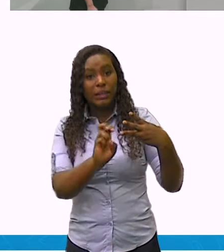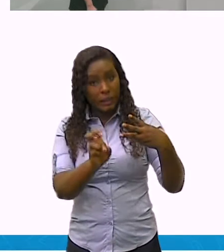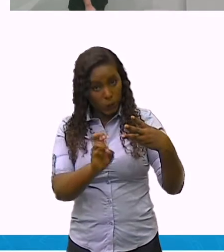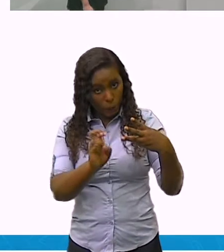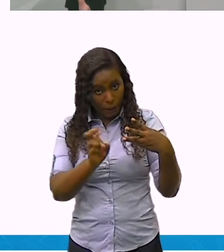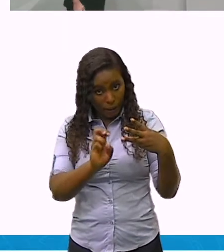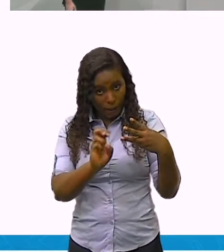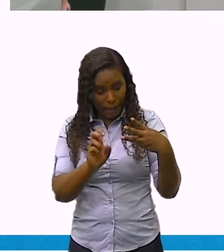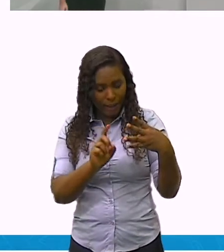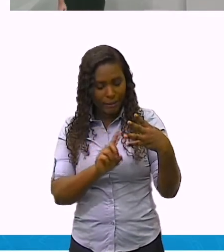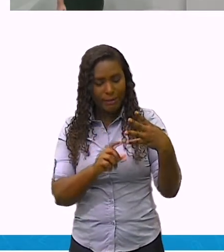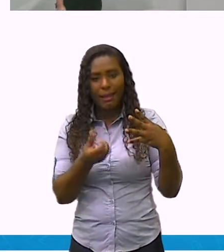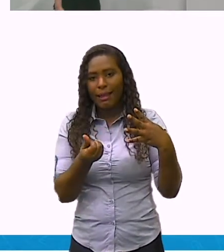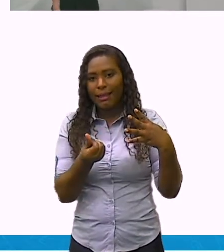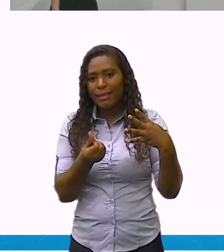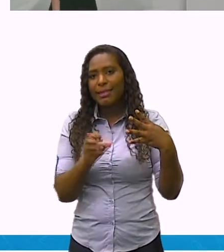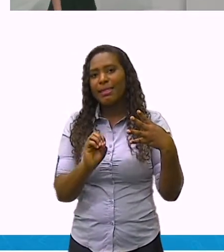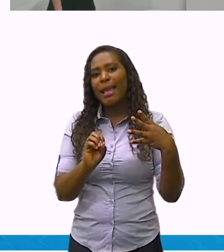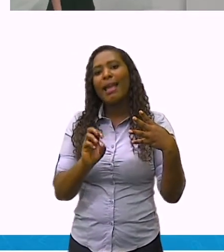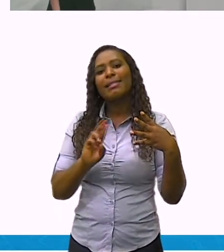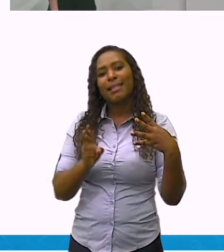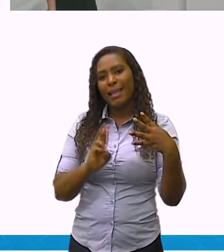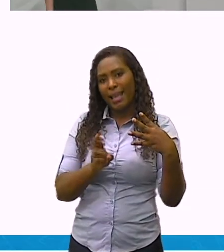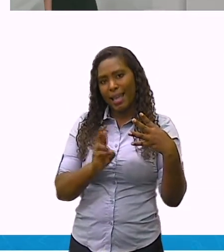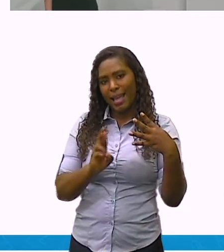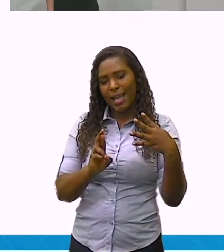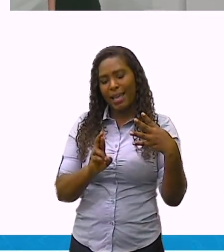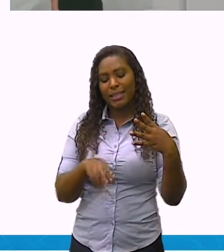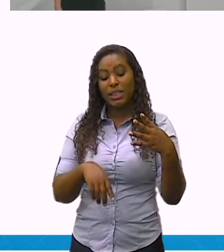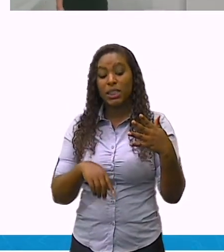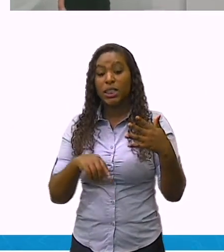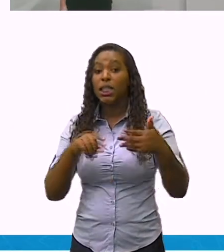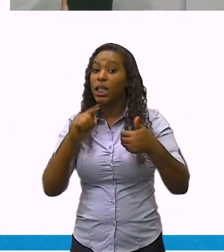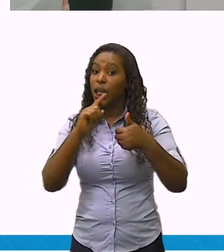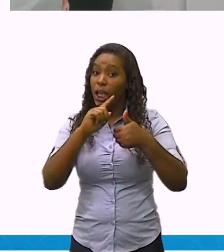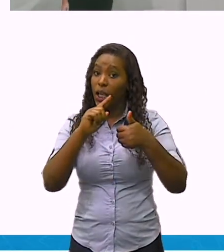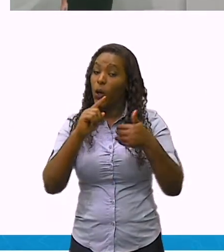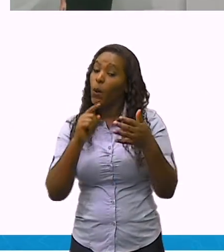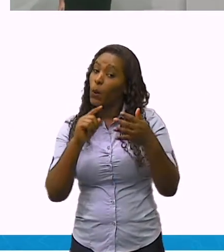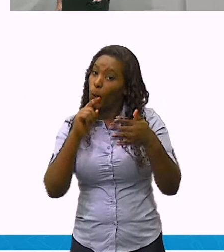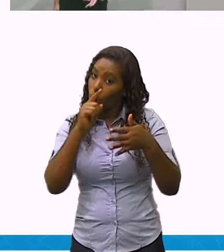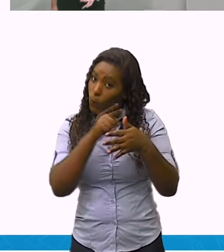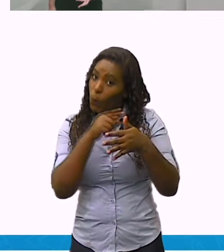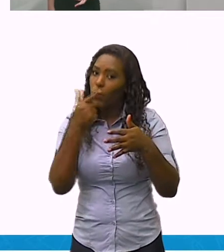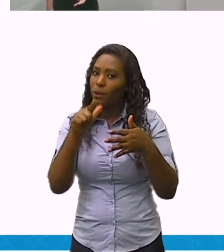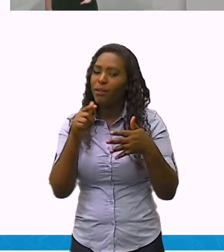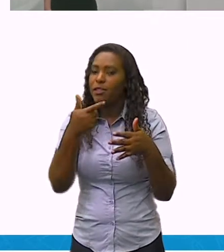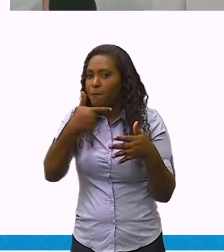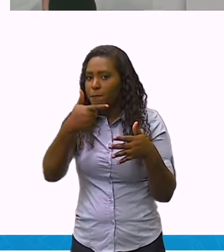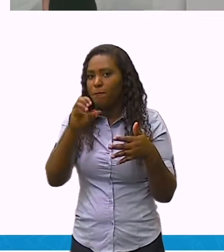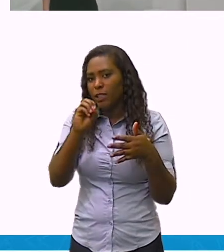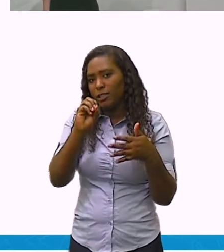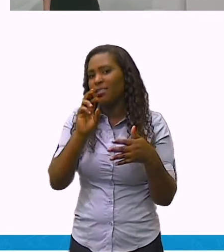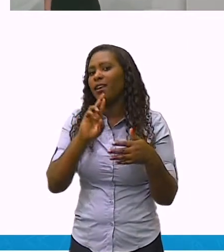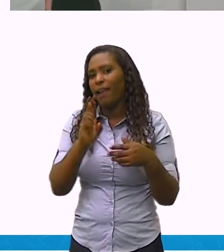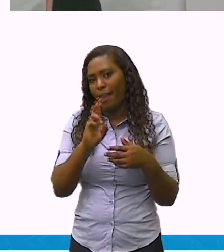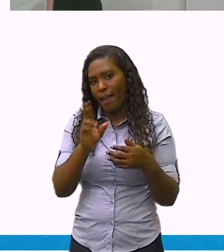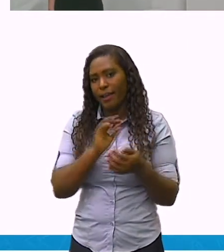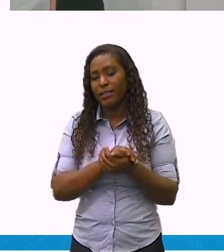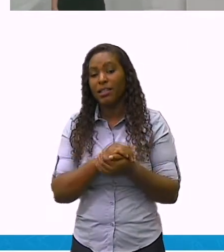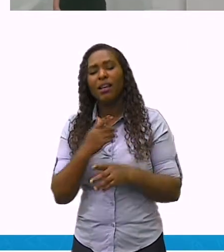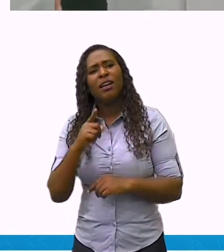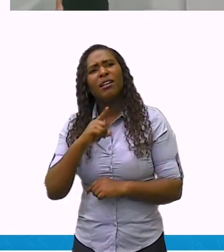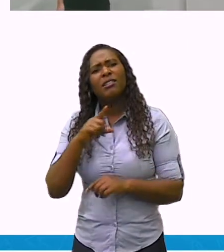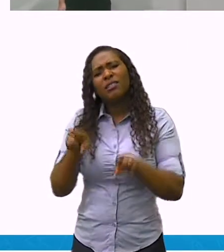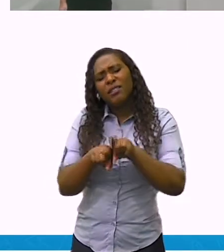R$10 e por último R$20. No nosso sistema monetário ainda existem outras notas, como a de